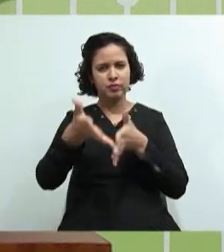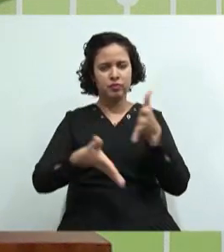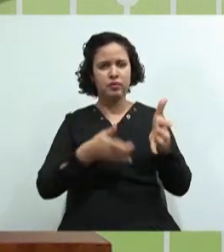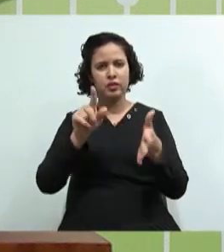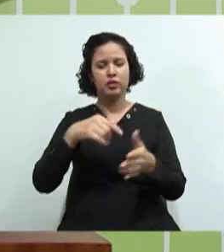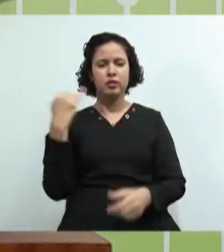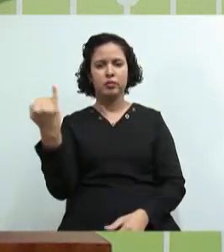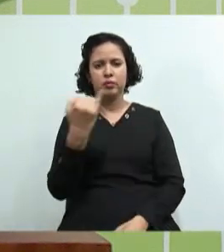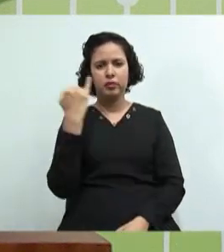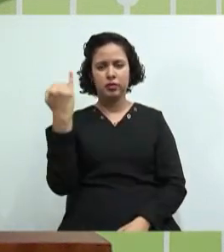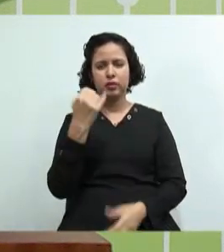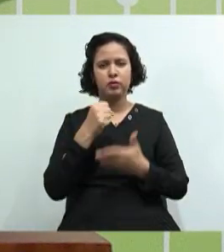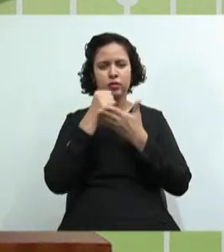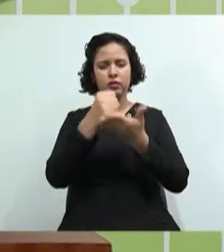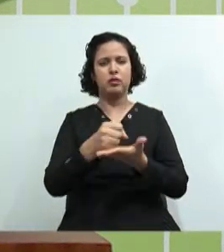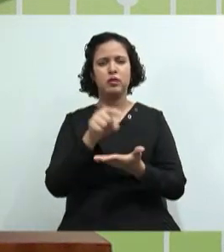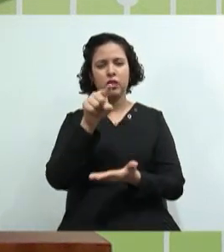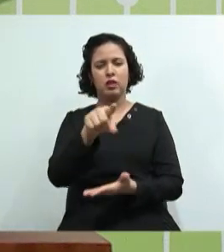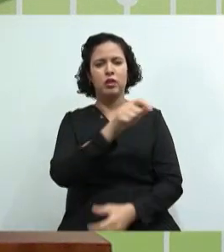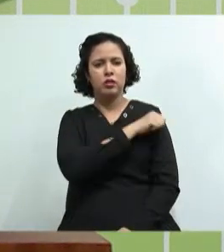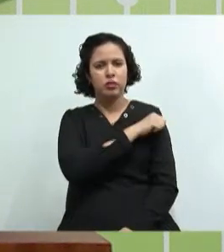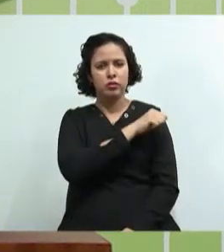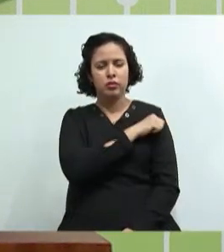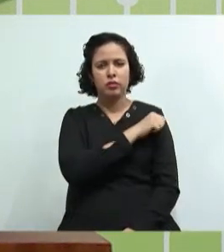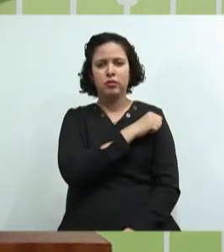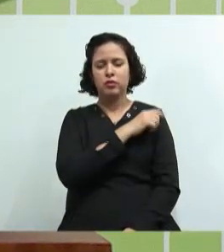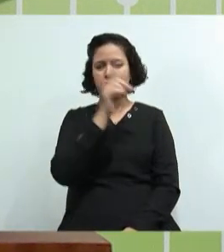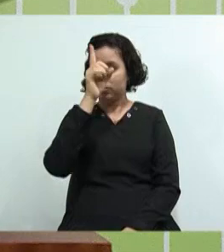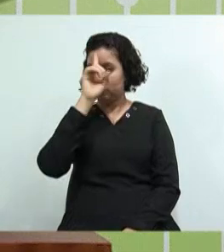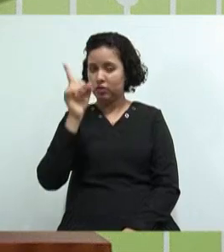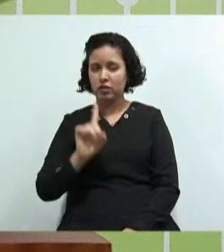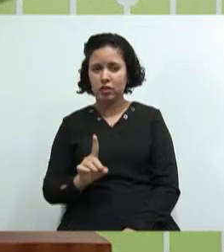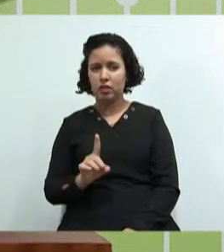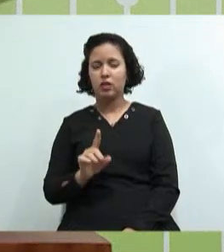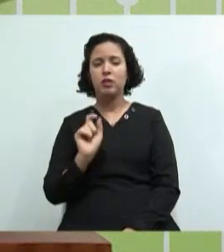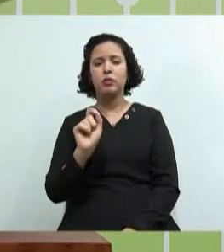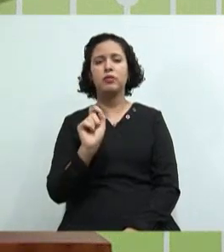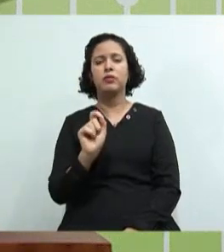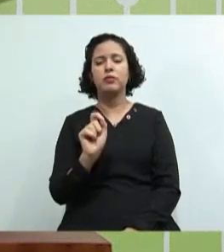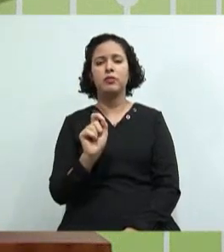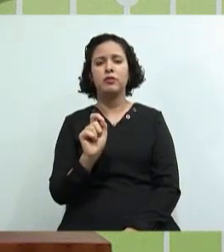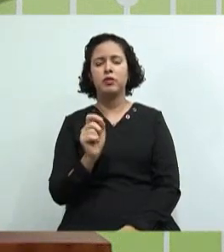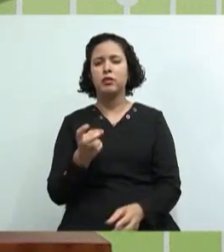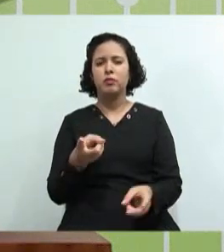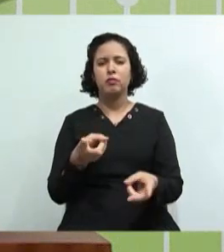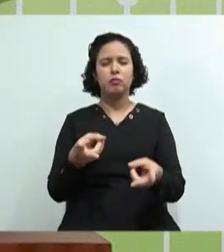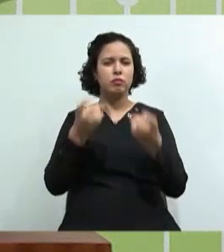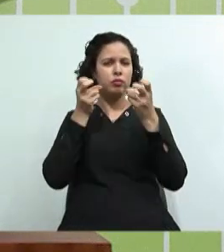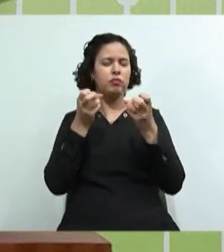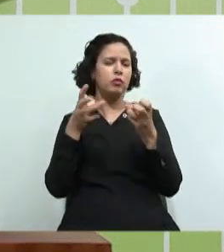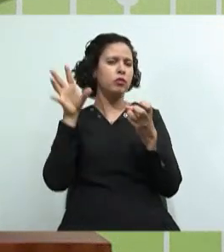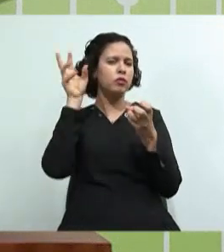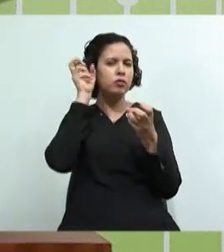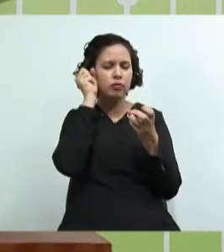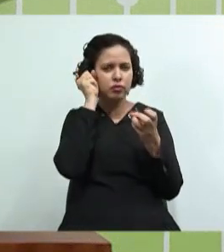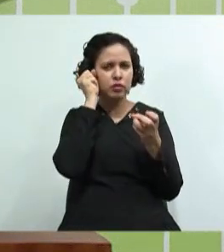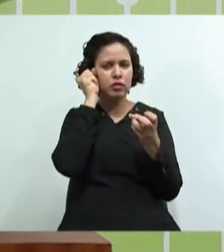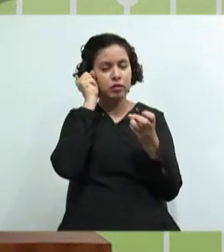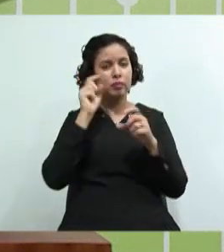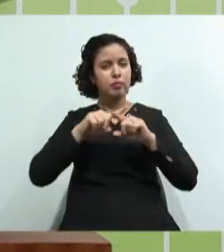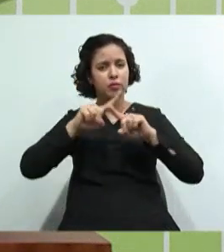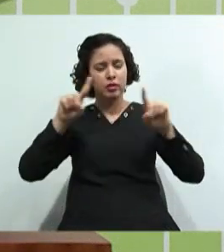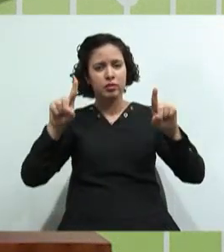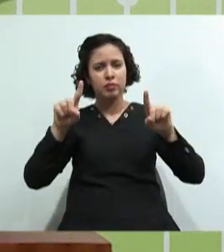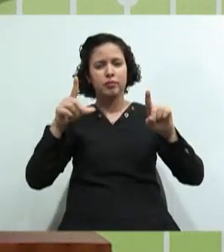muito importante para você, aluno, né, que não consegue, de repente, captar a mensagem,